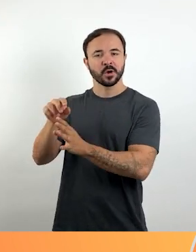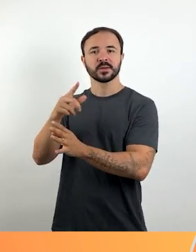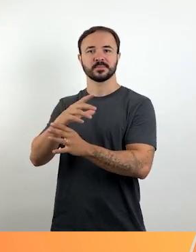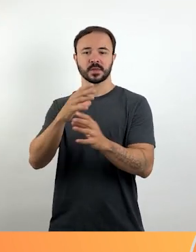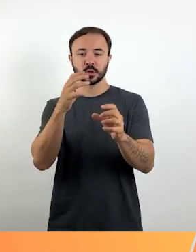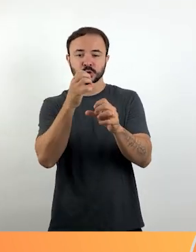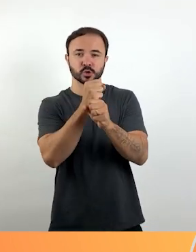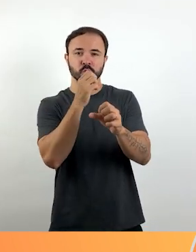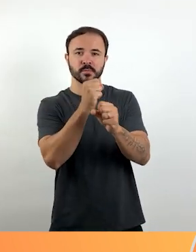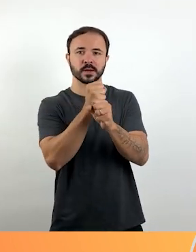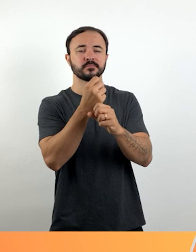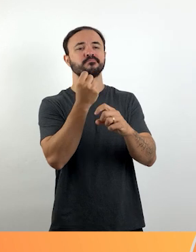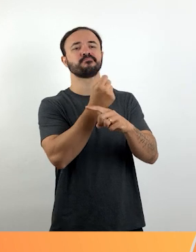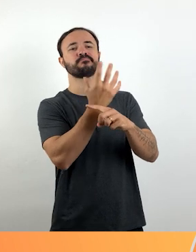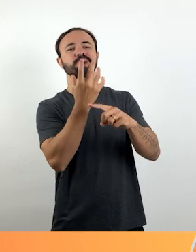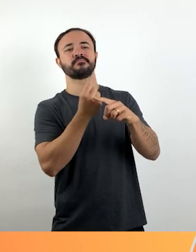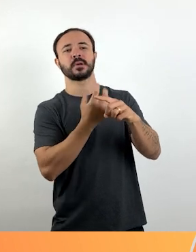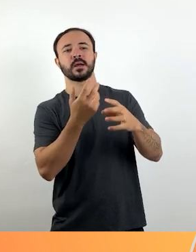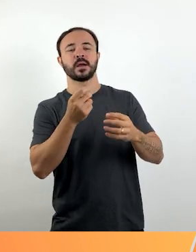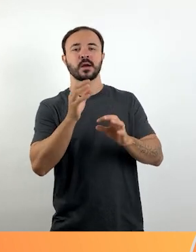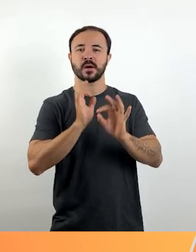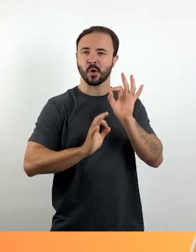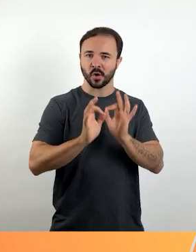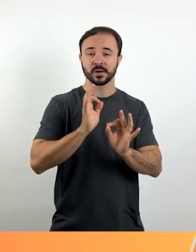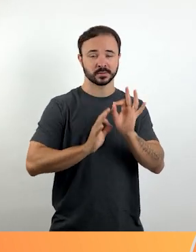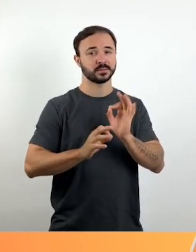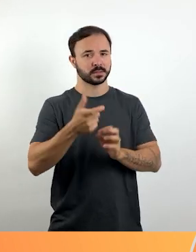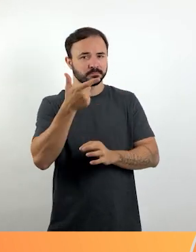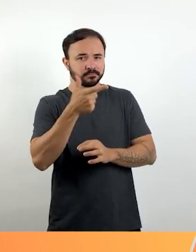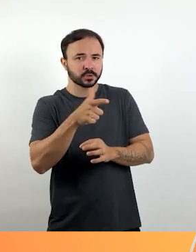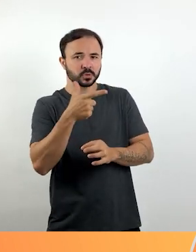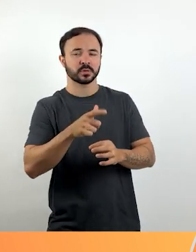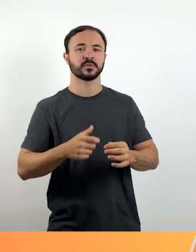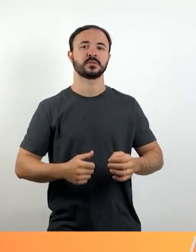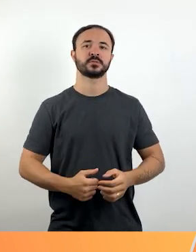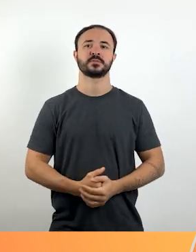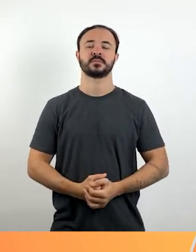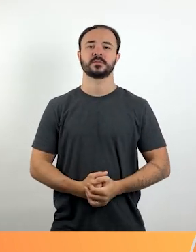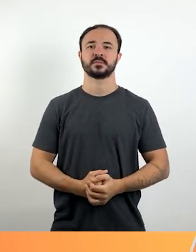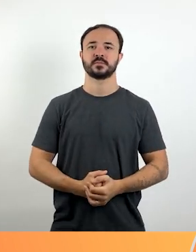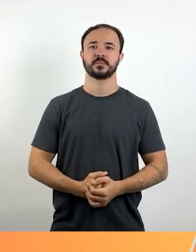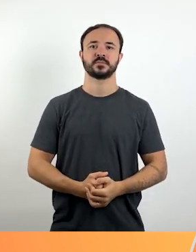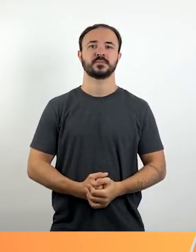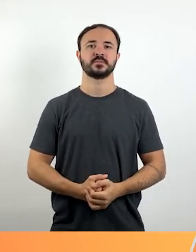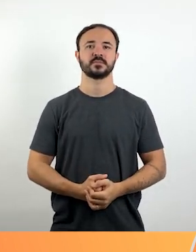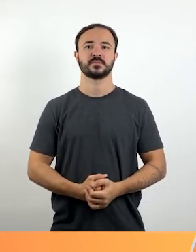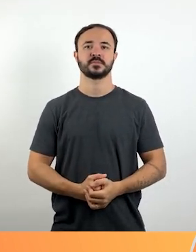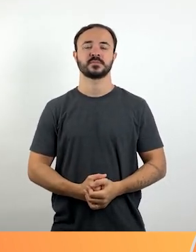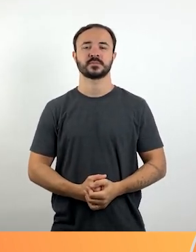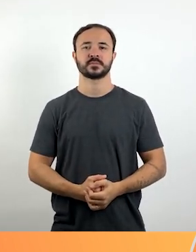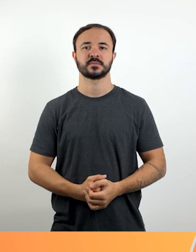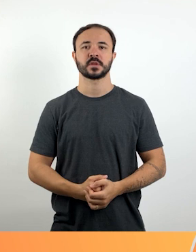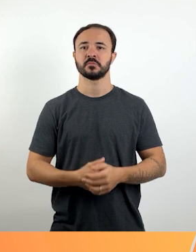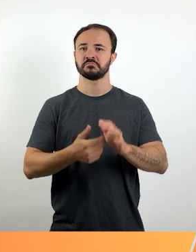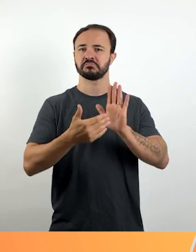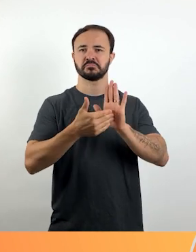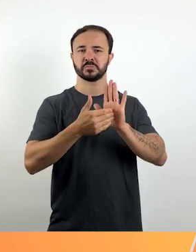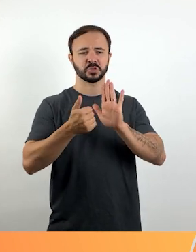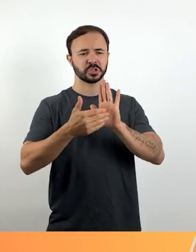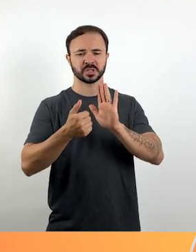de cima e reorganizar esse cálculo. Então, vou tirar essas partes aqui que a gente já usou. Não vamos